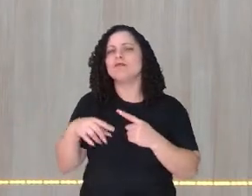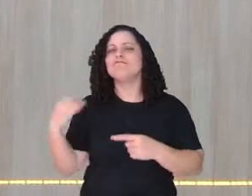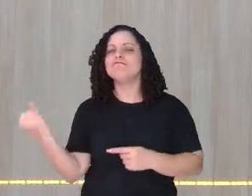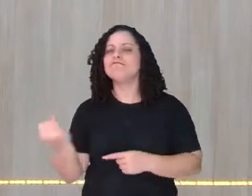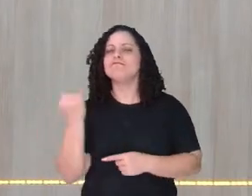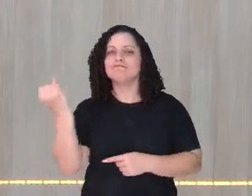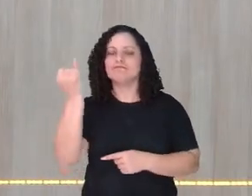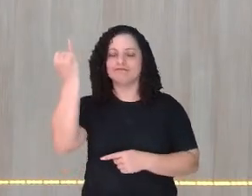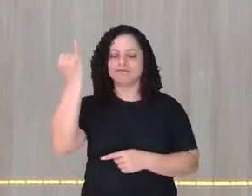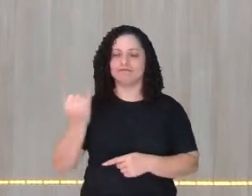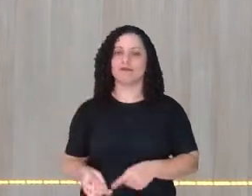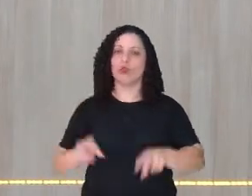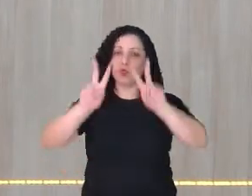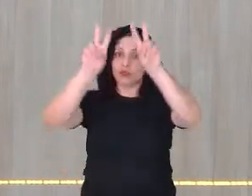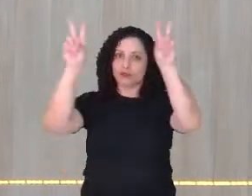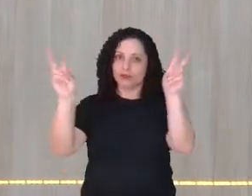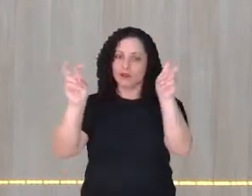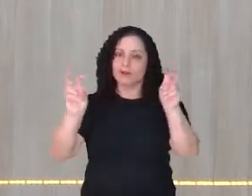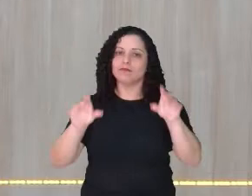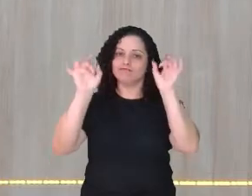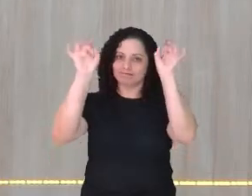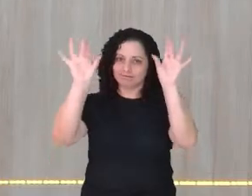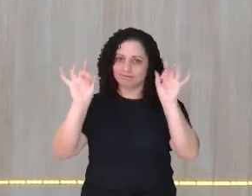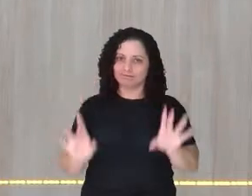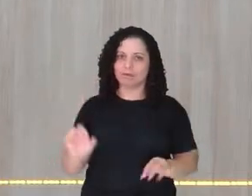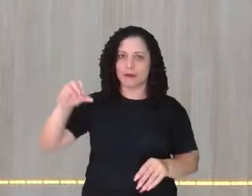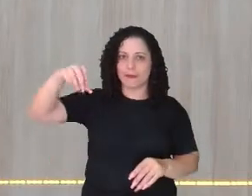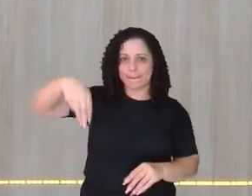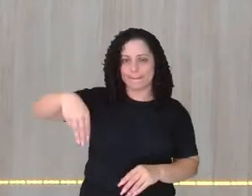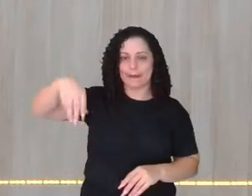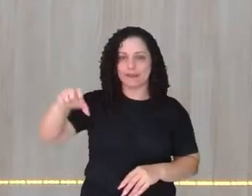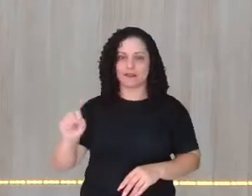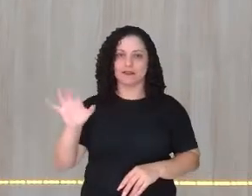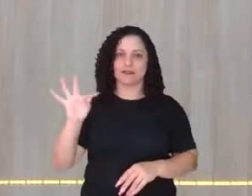pautas essenciais do MST, desse